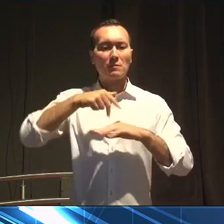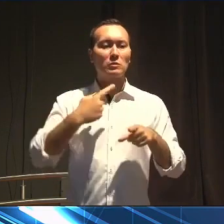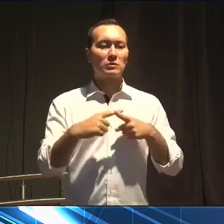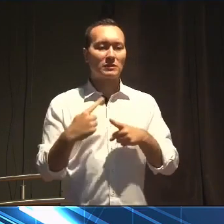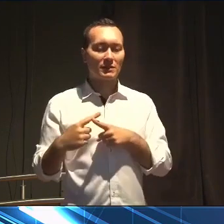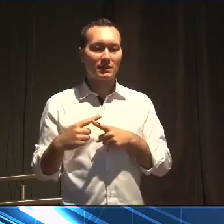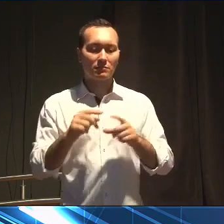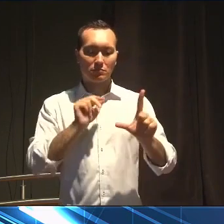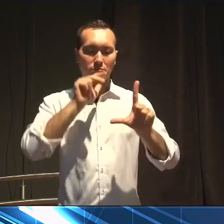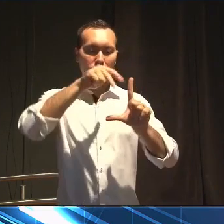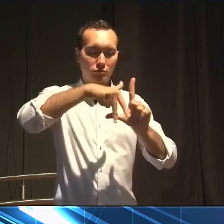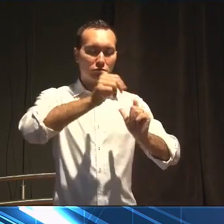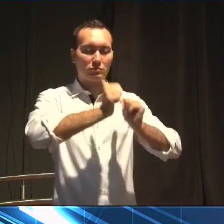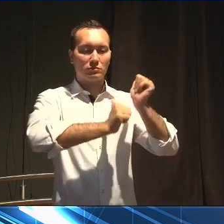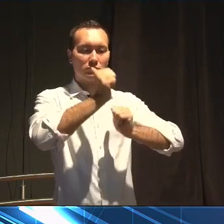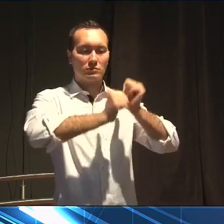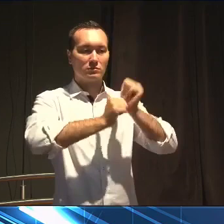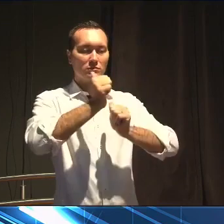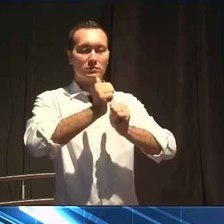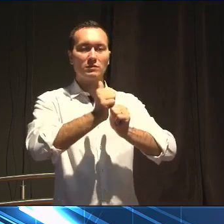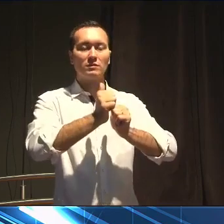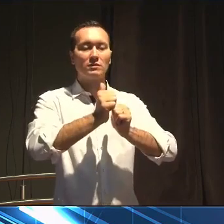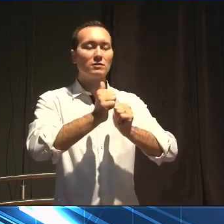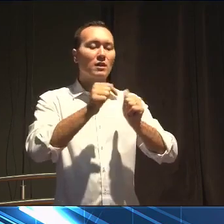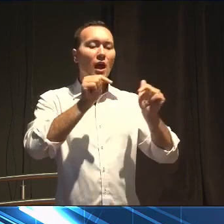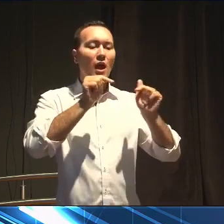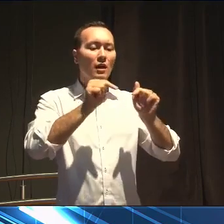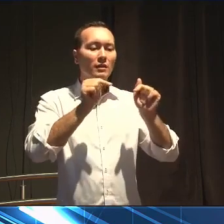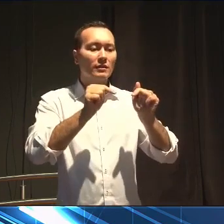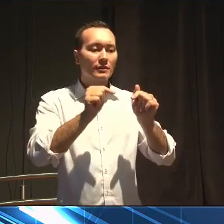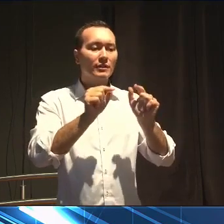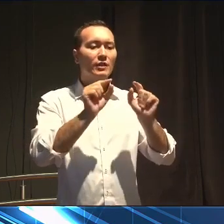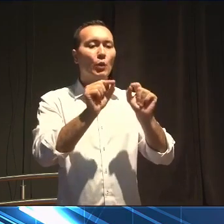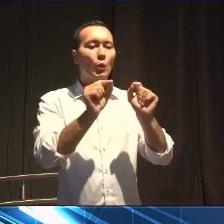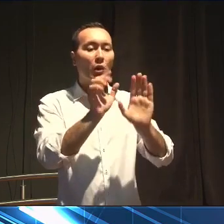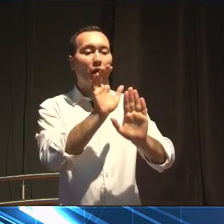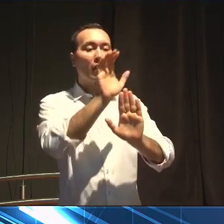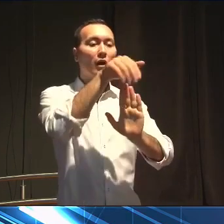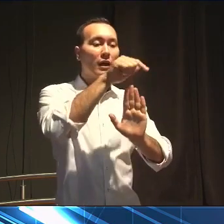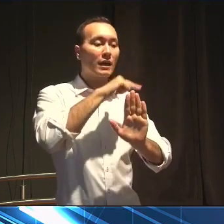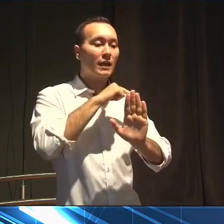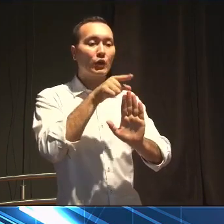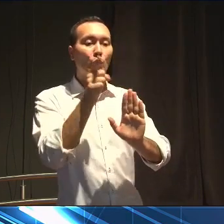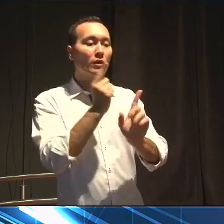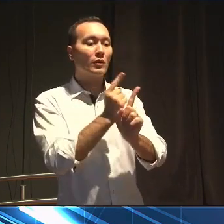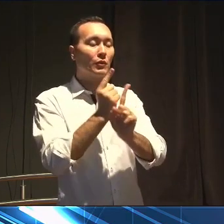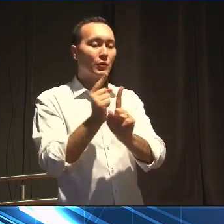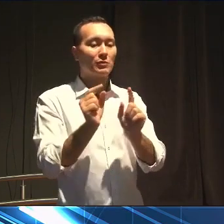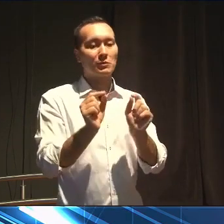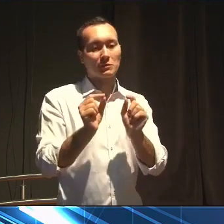algumas empresas estão chamando, e mostrar um pouco do que a gente tem de estado da arte, hoje em dia.